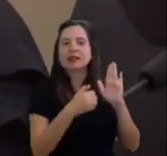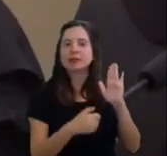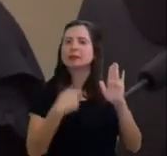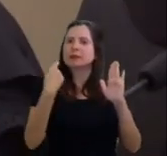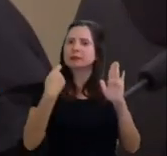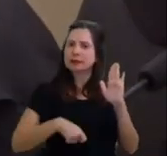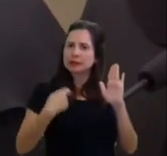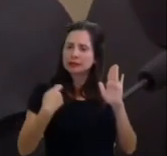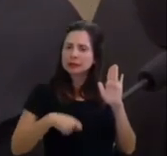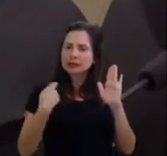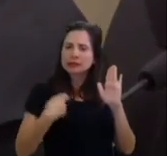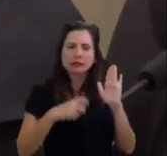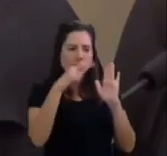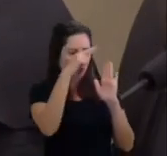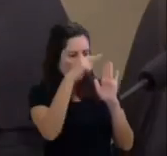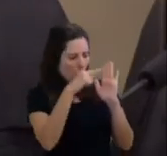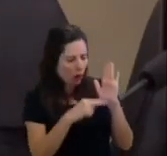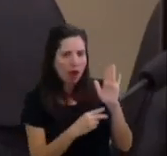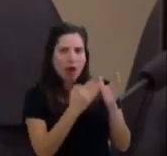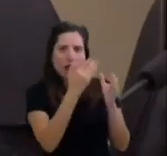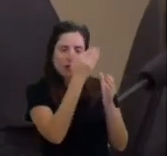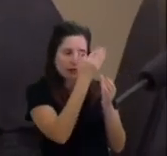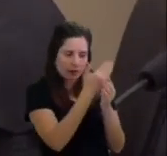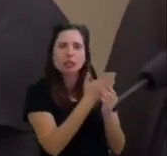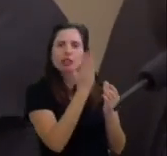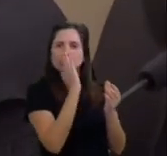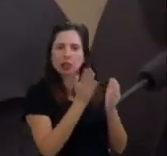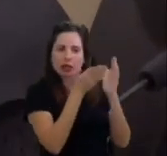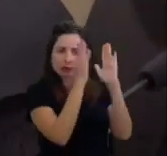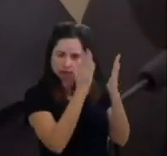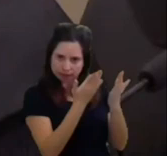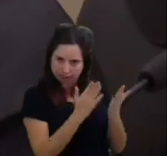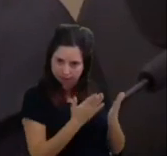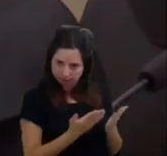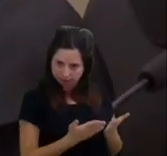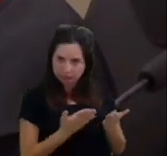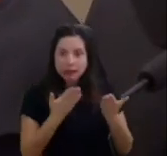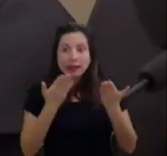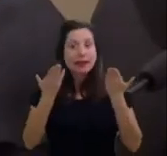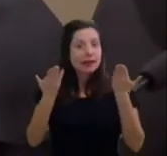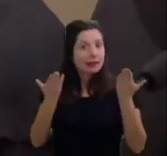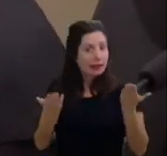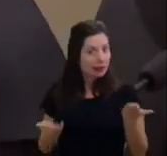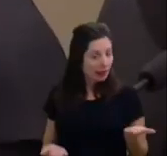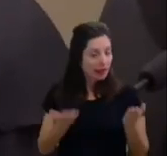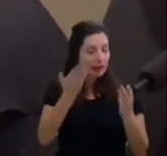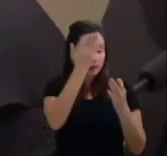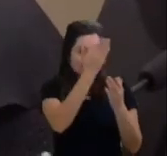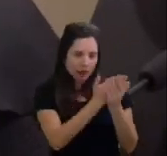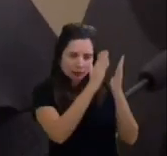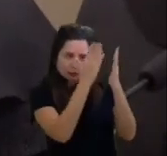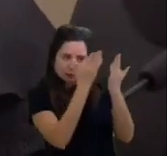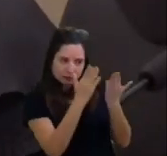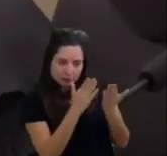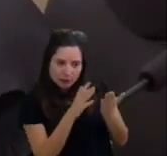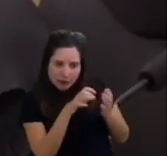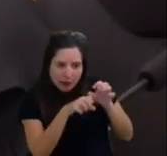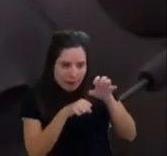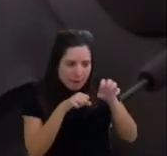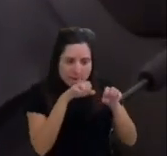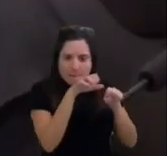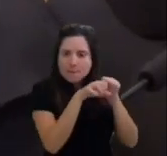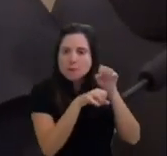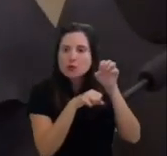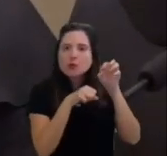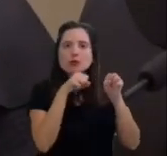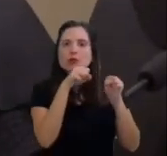necessário ter em seguida um olhar para a jurisprudência. E é na jurisprudência que nós vamos buscar critérios